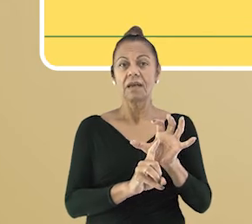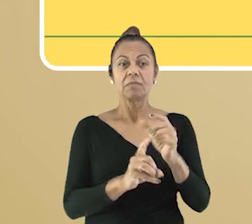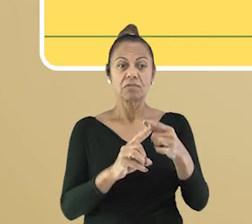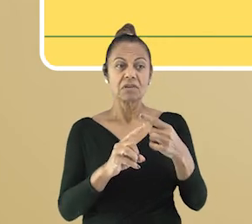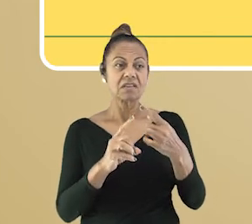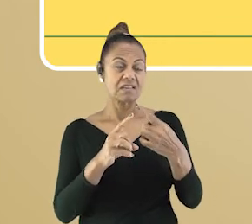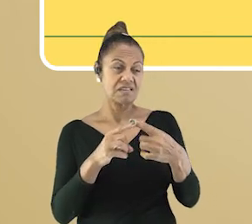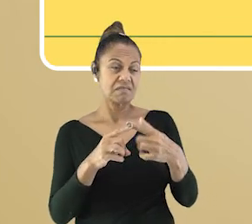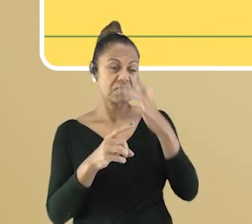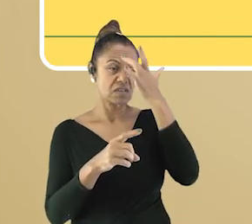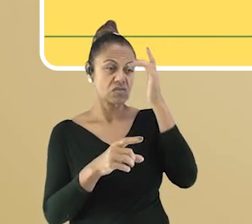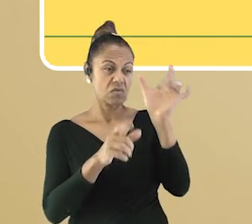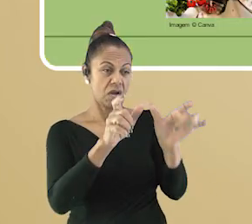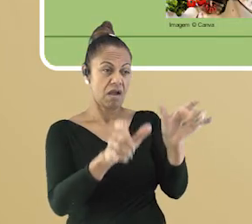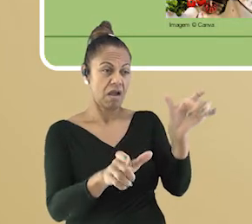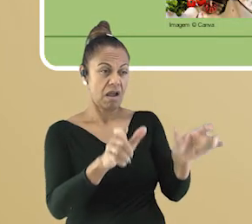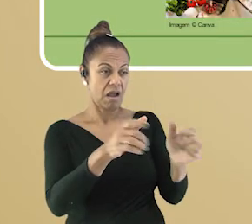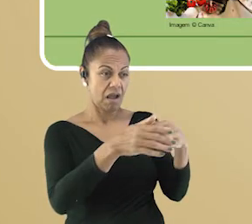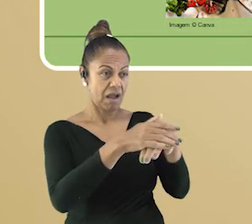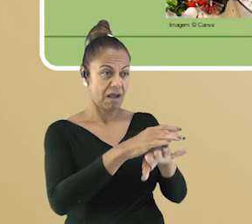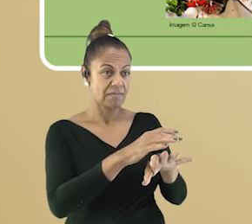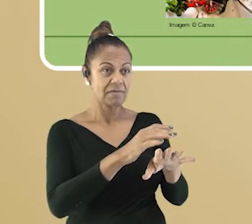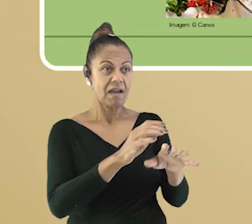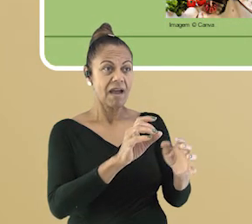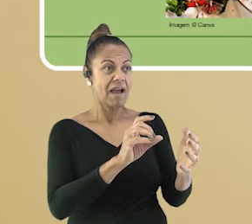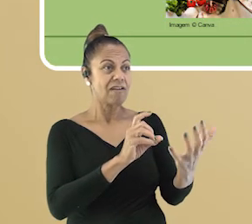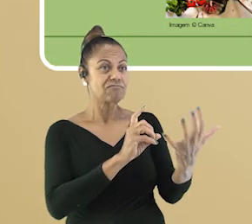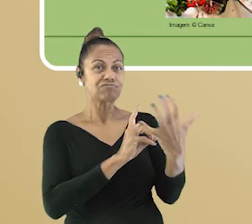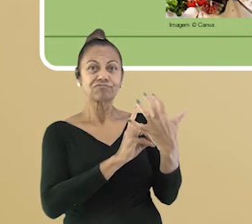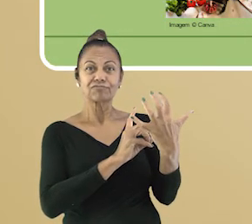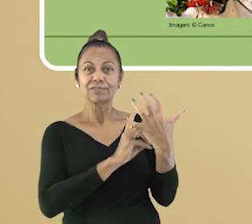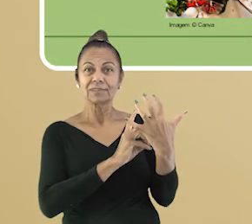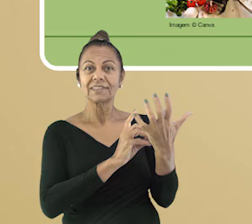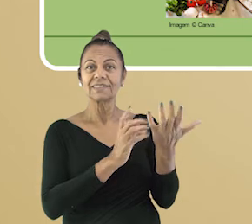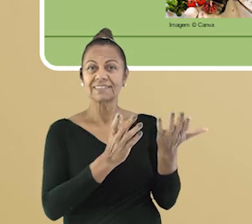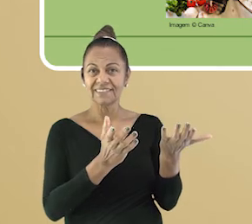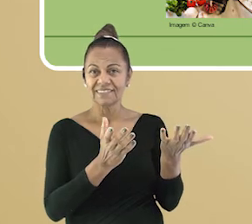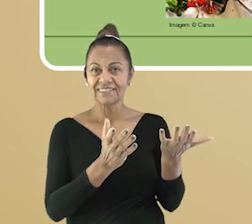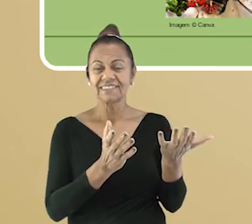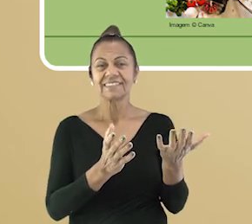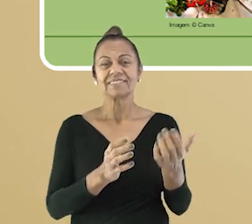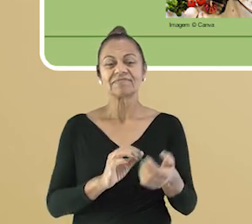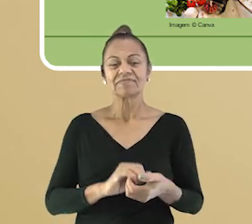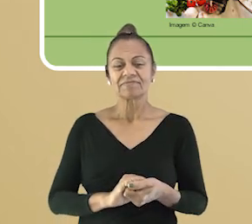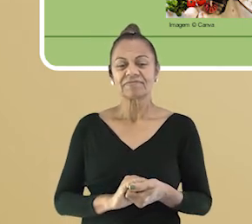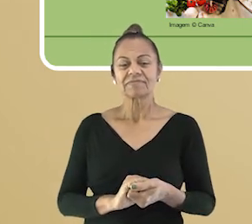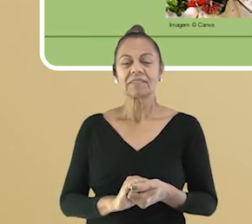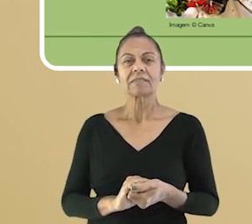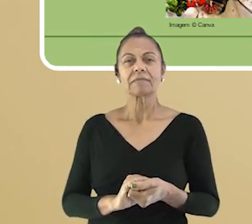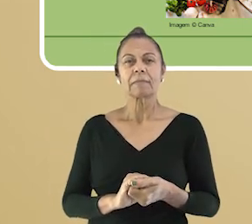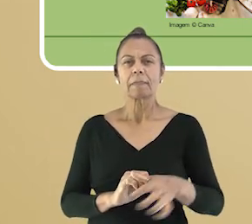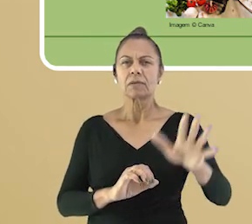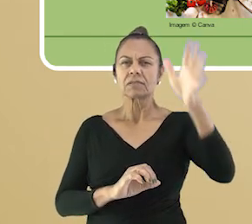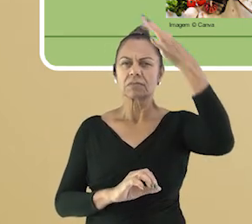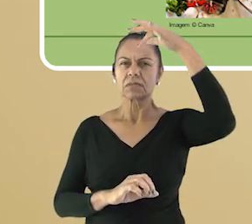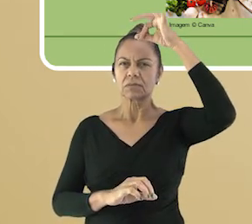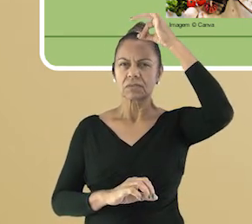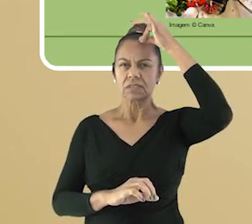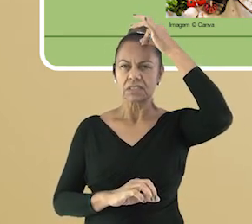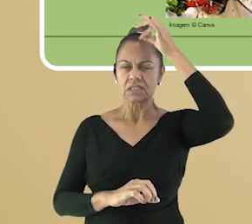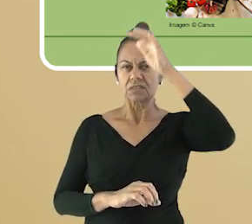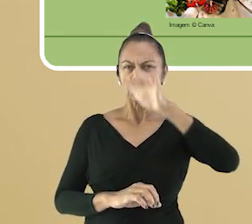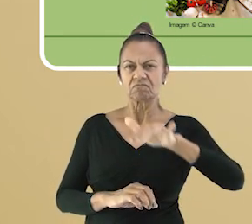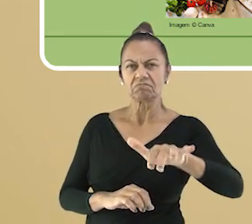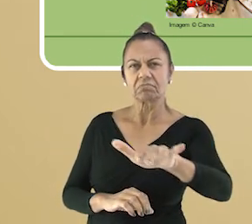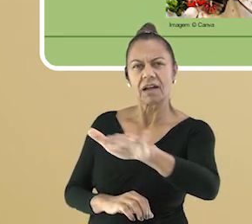cultura. A diversidade cultural que existe no estado do Espírito Santo acontece por causa de